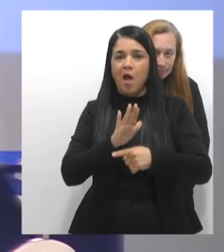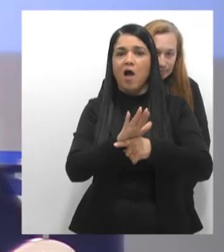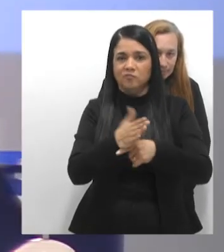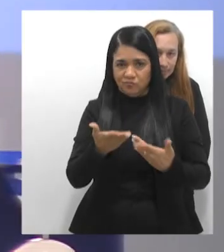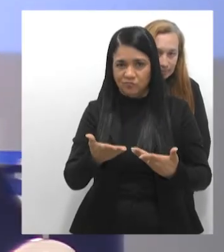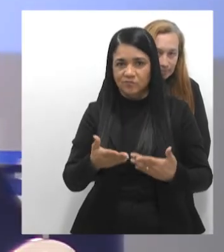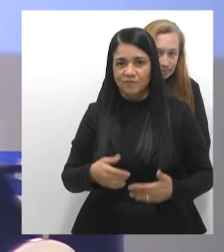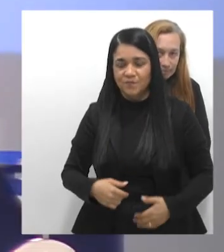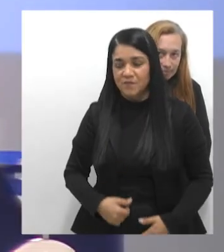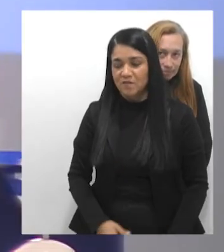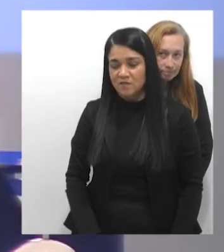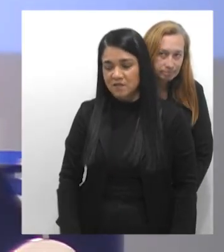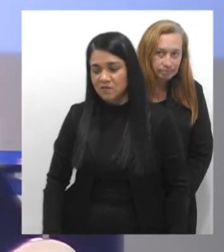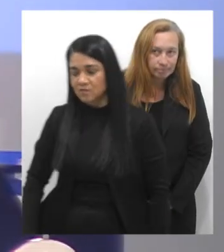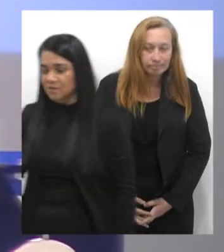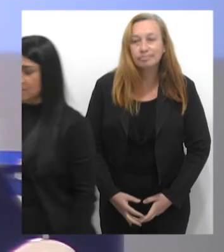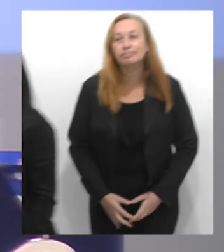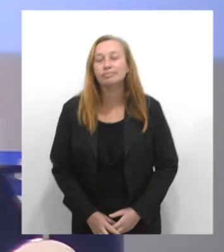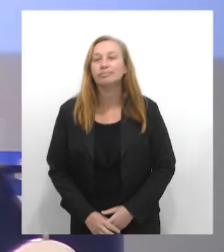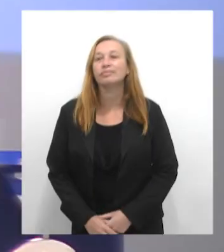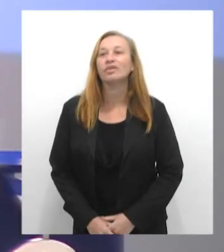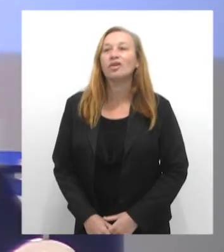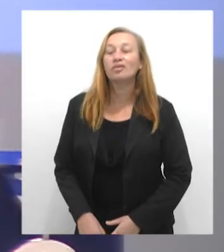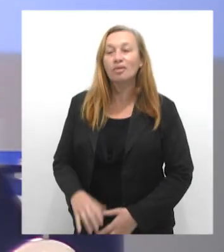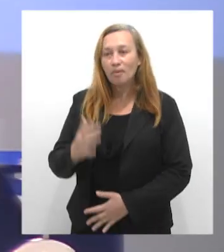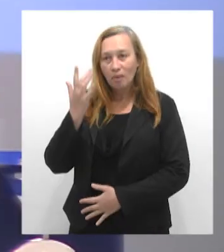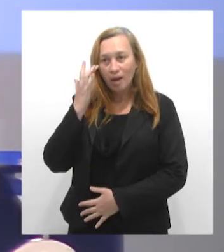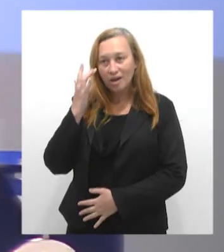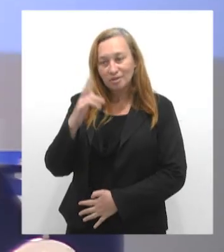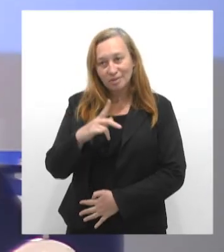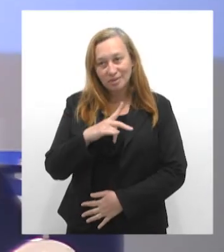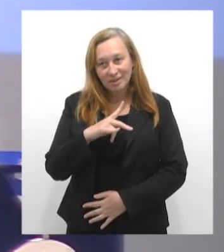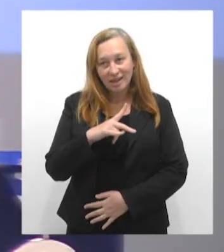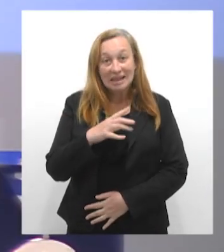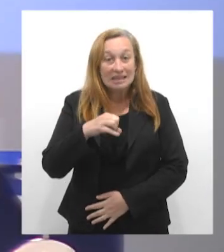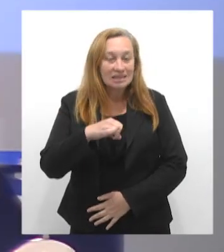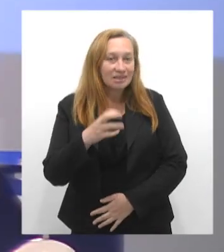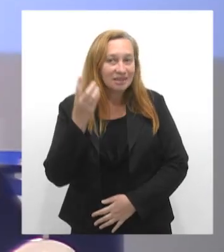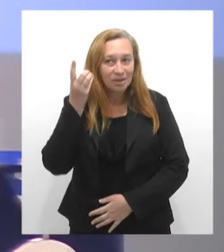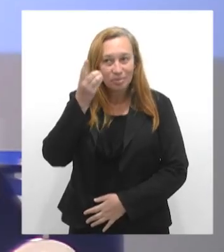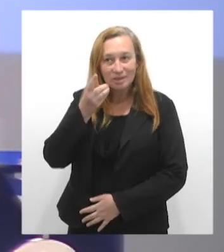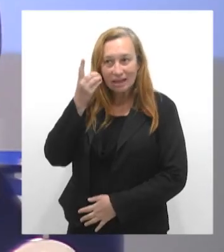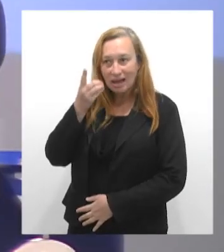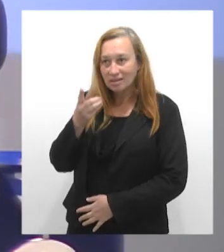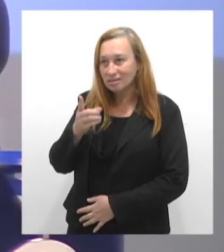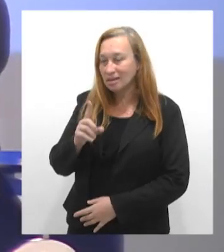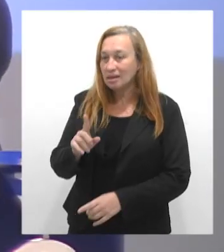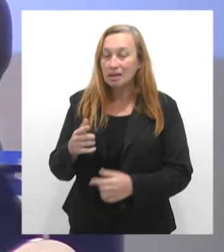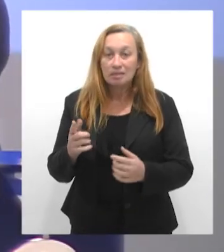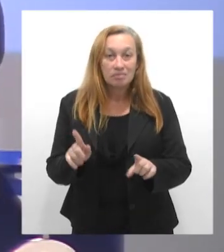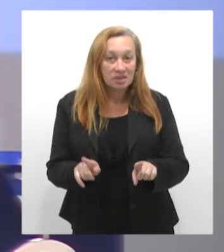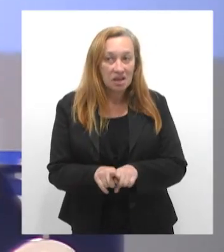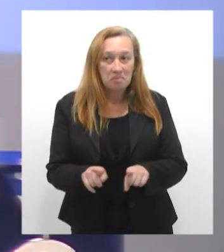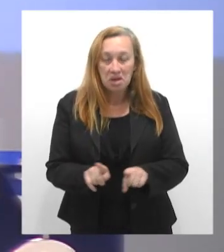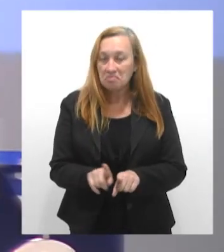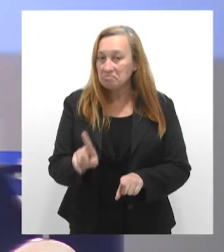E eu particularmente acho que se o deputado também não for